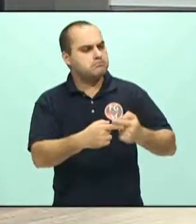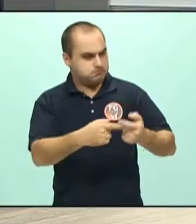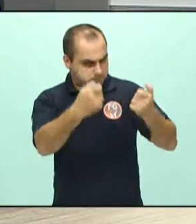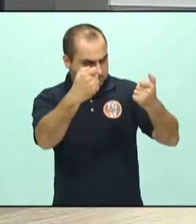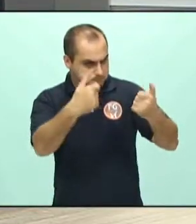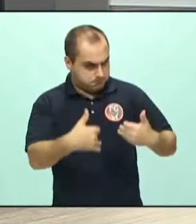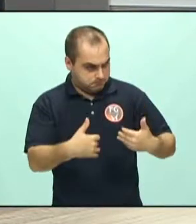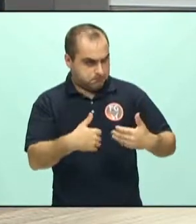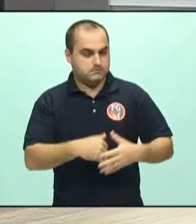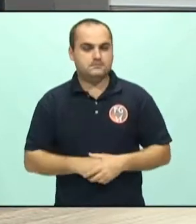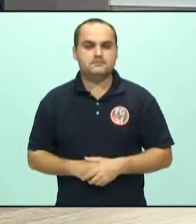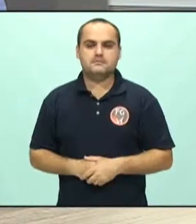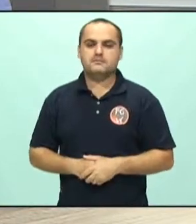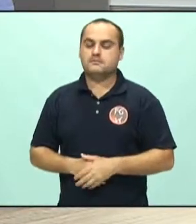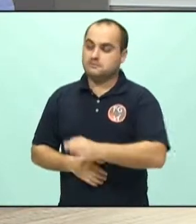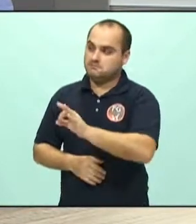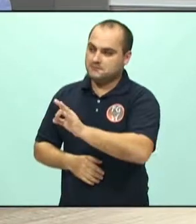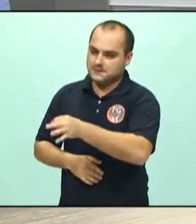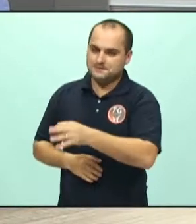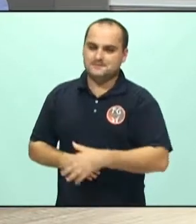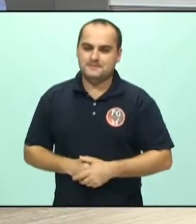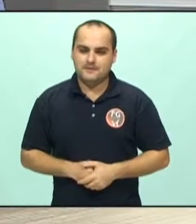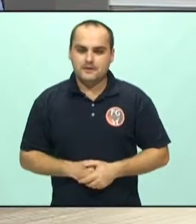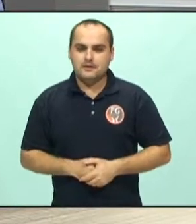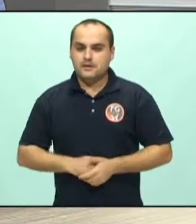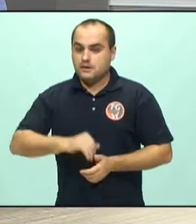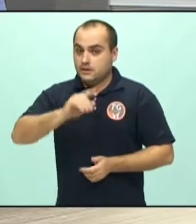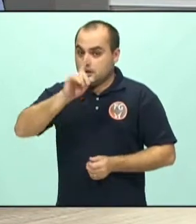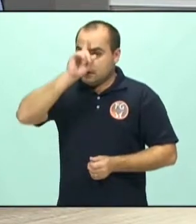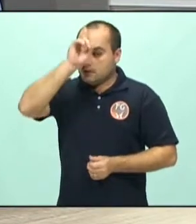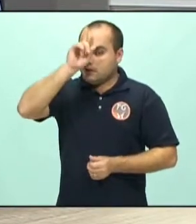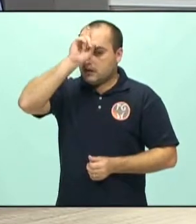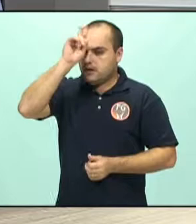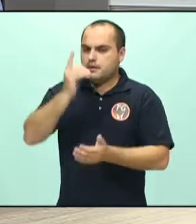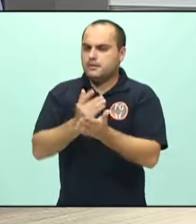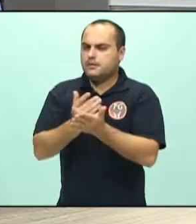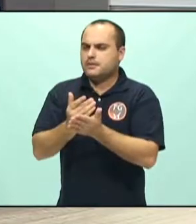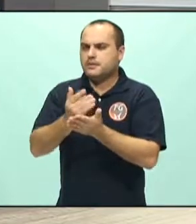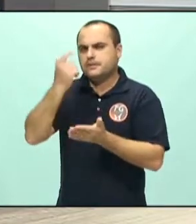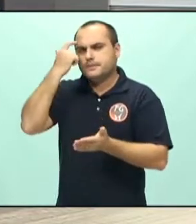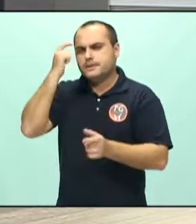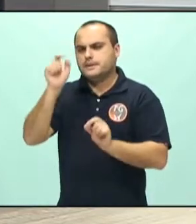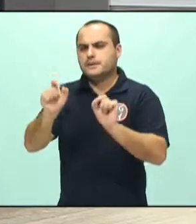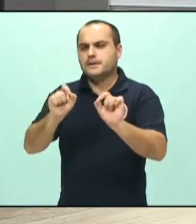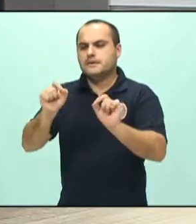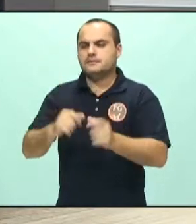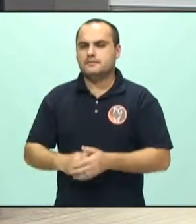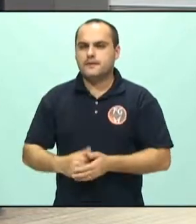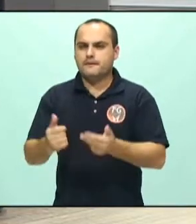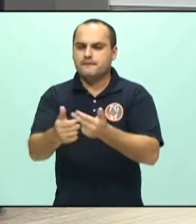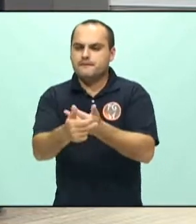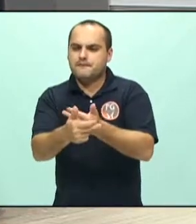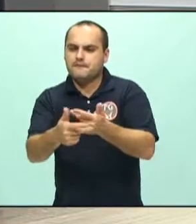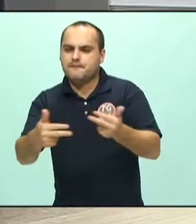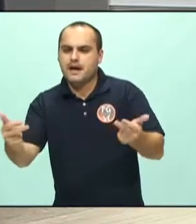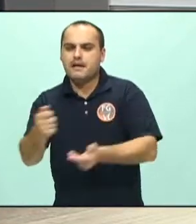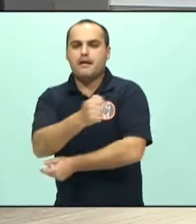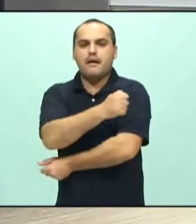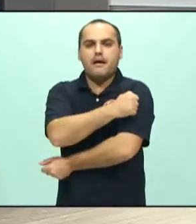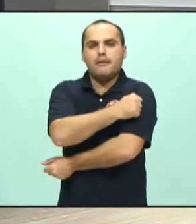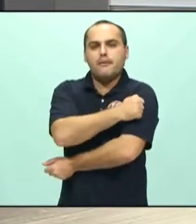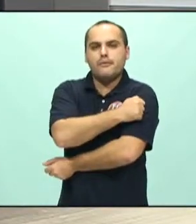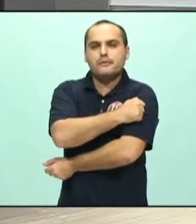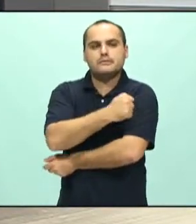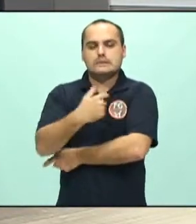surge a partir do momento que a gente percebe que muitos dos nossos alunos saem da rede sem conhecer um pouco de